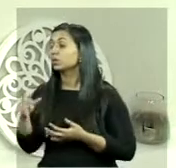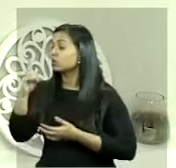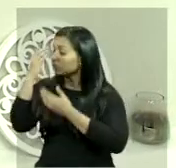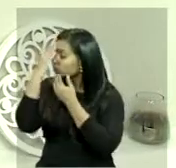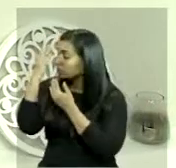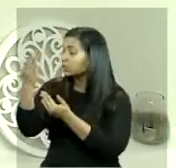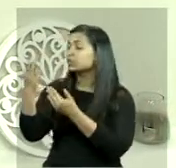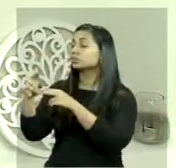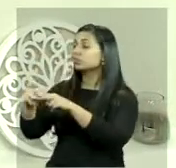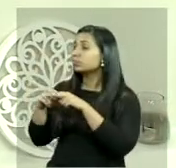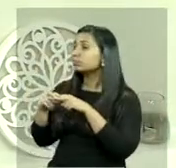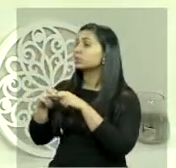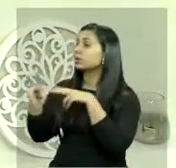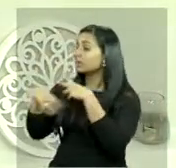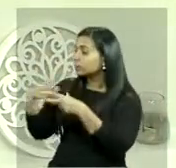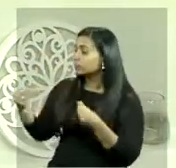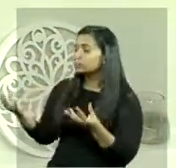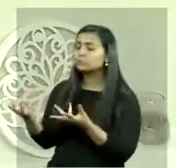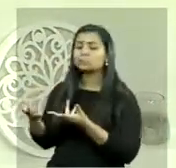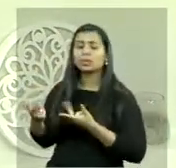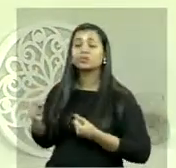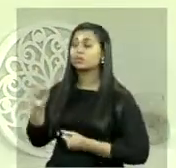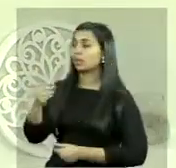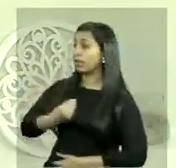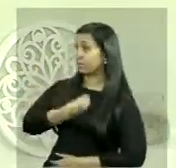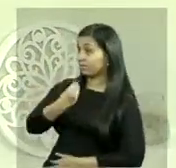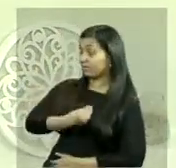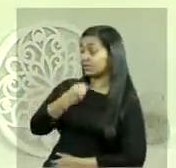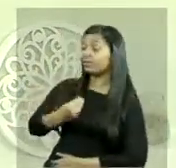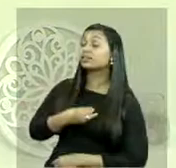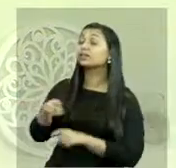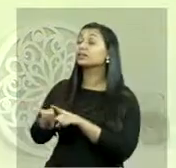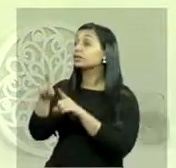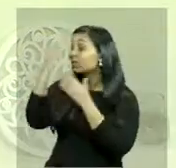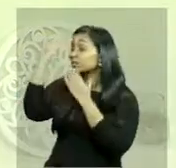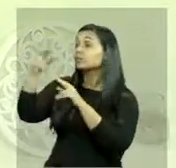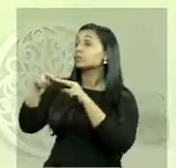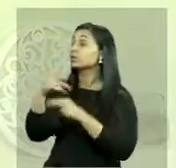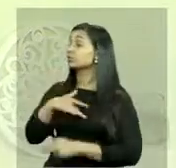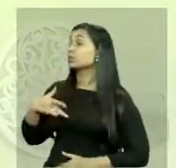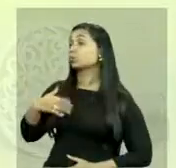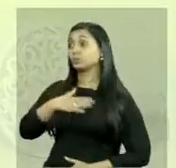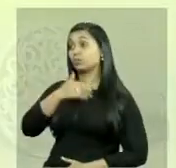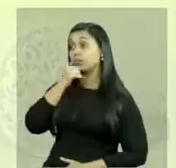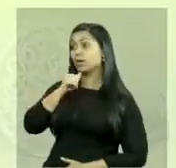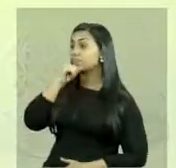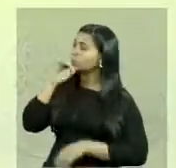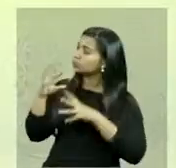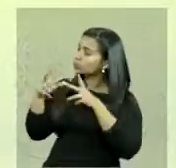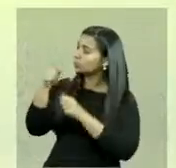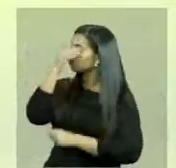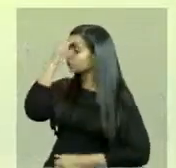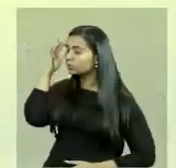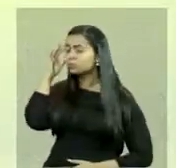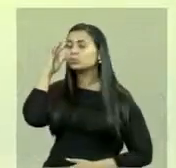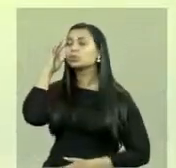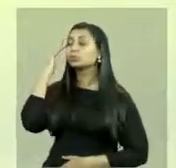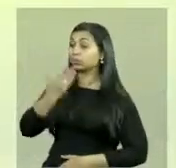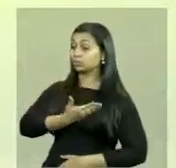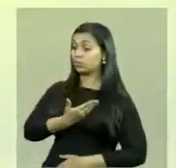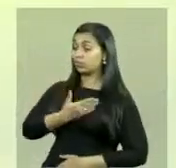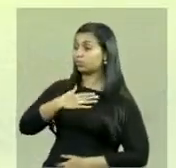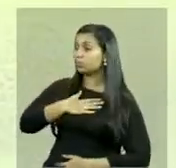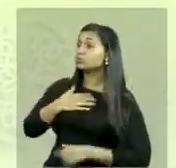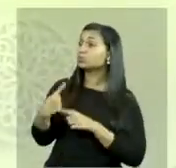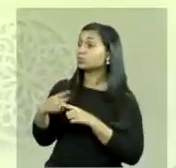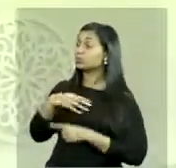agradecer a Deus pelo presente maravilhoso que é a vida. Muito agradeço bem. Pela saúde de minha mãe e de todas aquelas pessoas que são meus amigos,